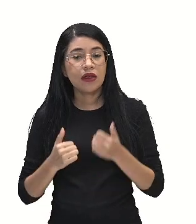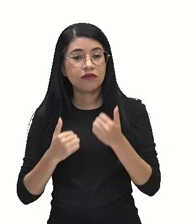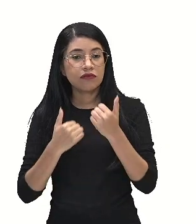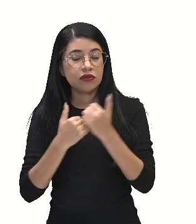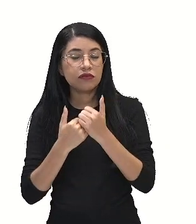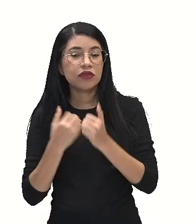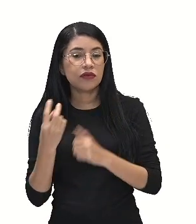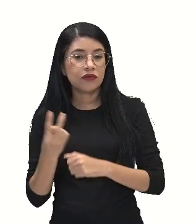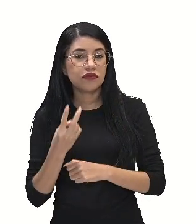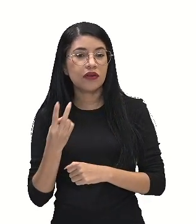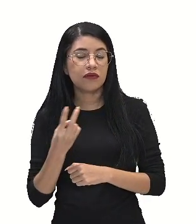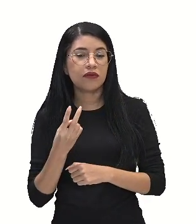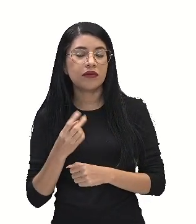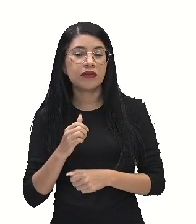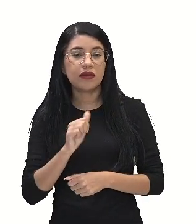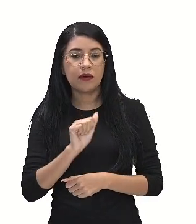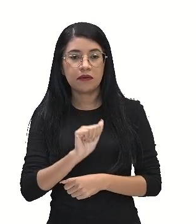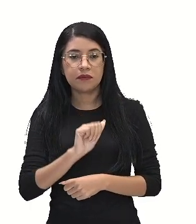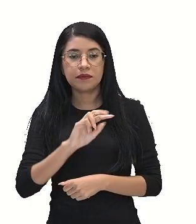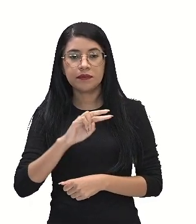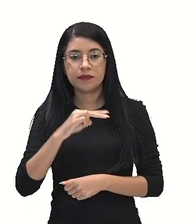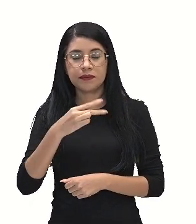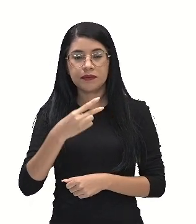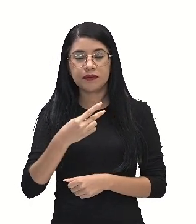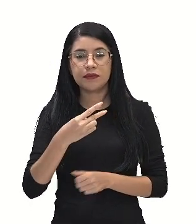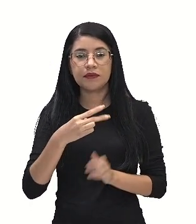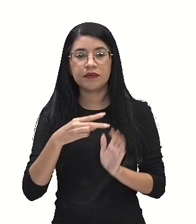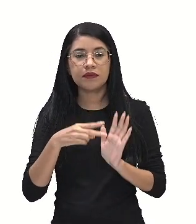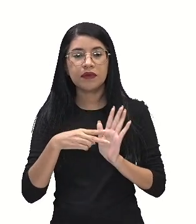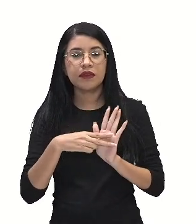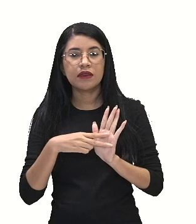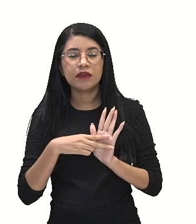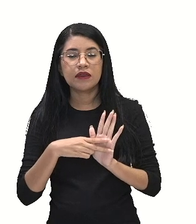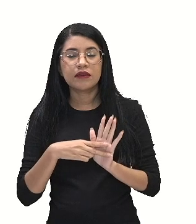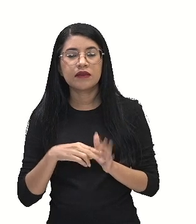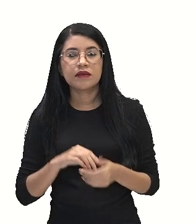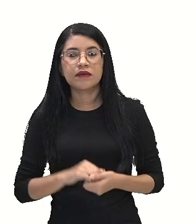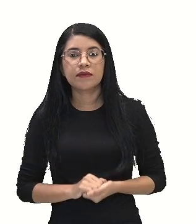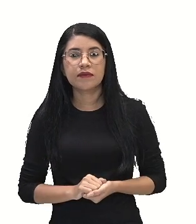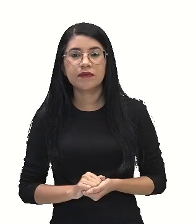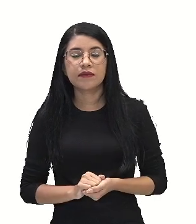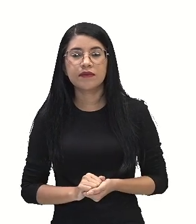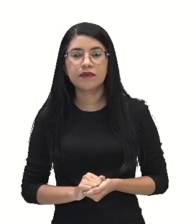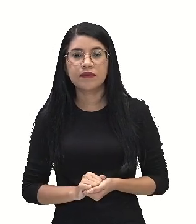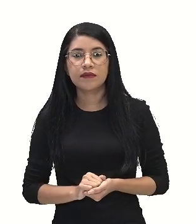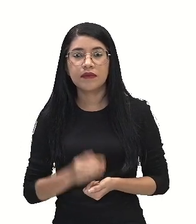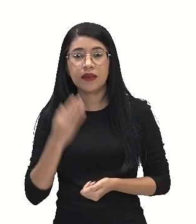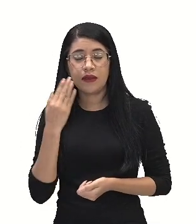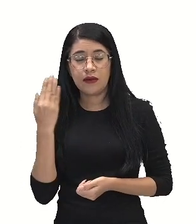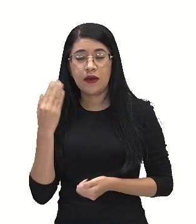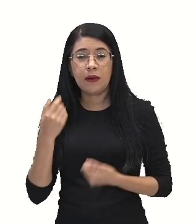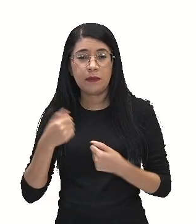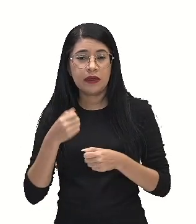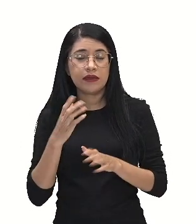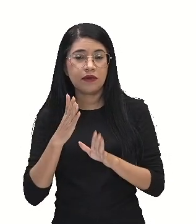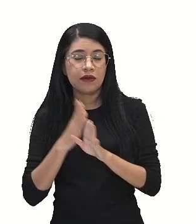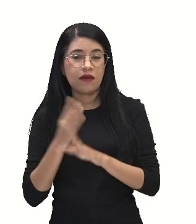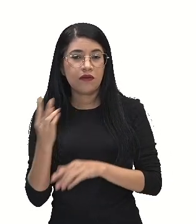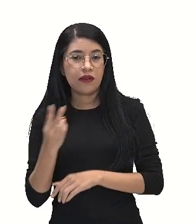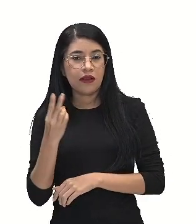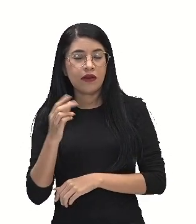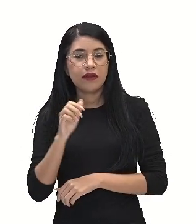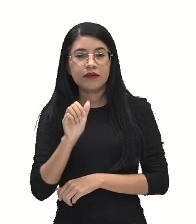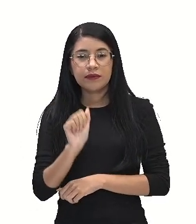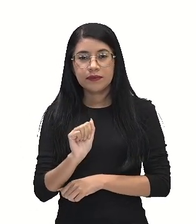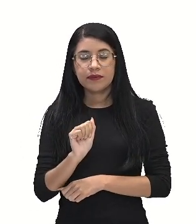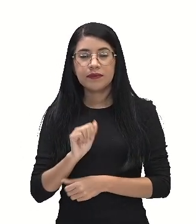temos. A ao quadrado. Quem é A, professor? É esse aqui, ó, que eu estou procurando, tá? Estou procurando ali o terceiro lado